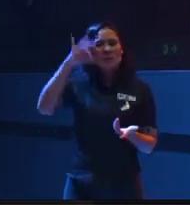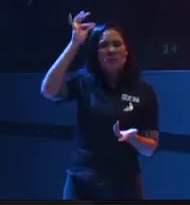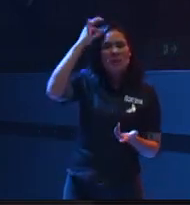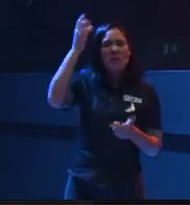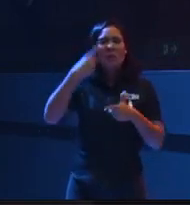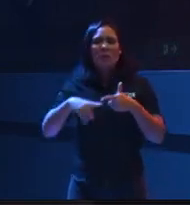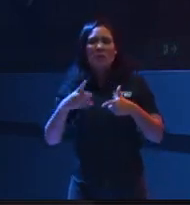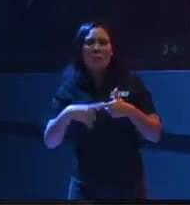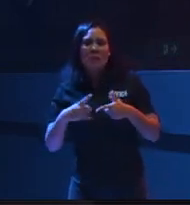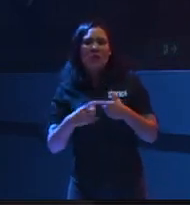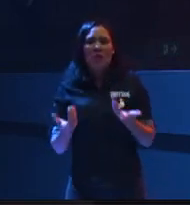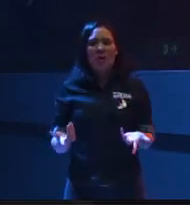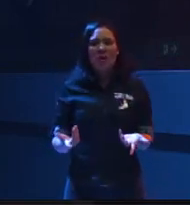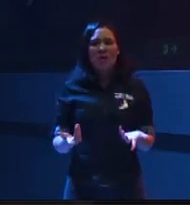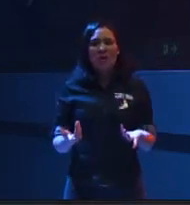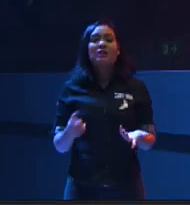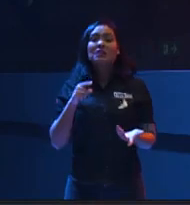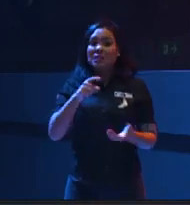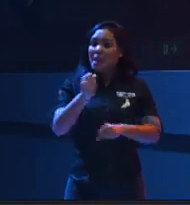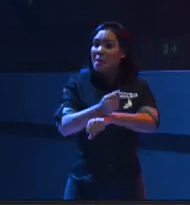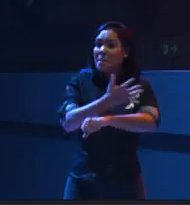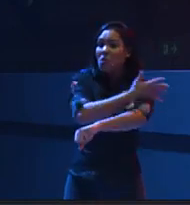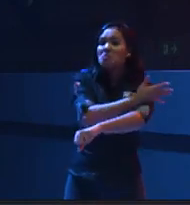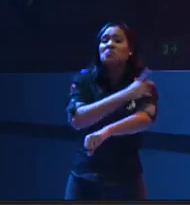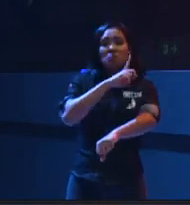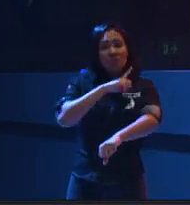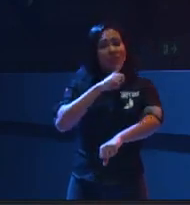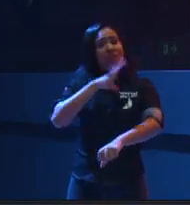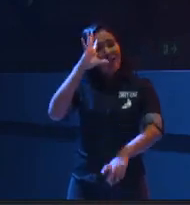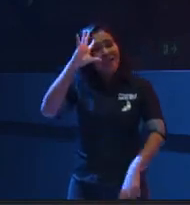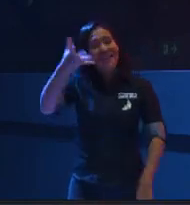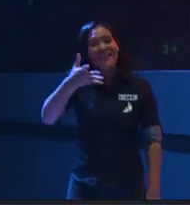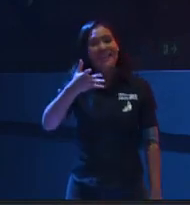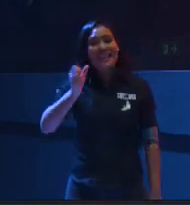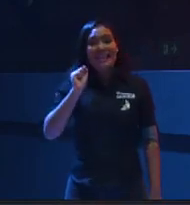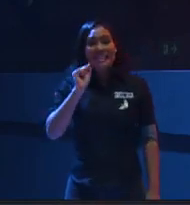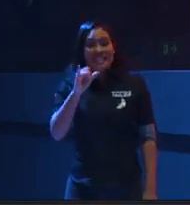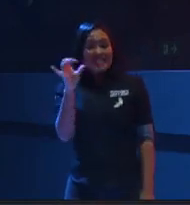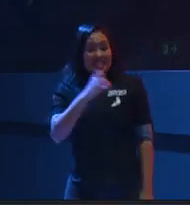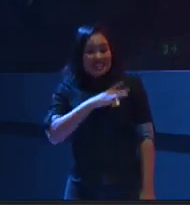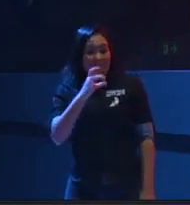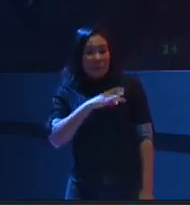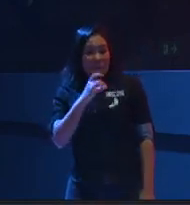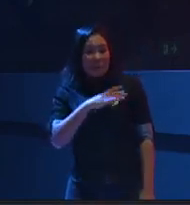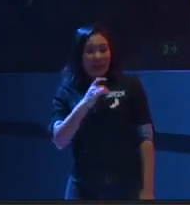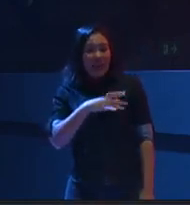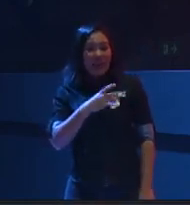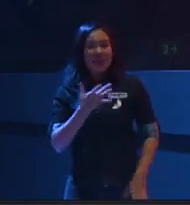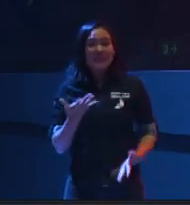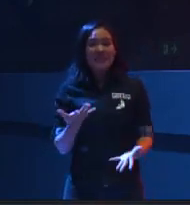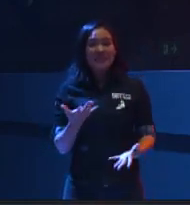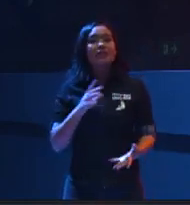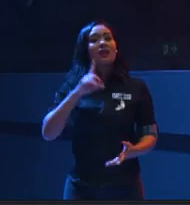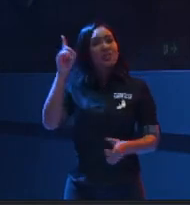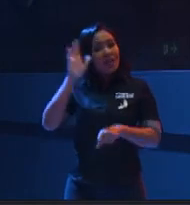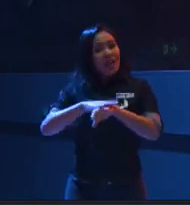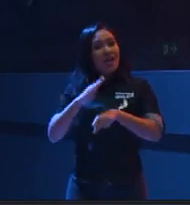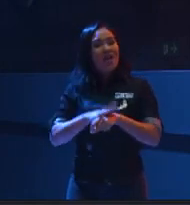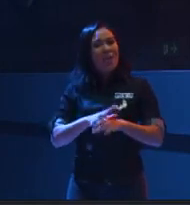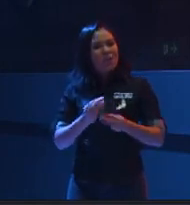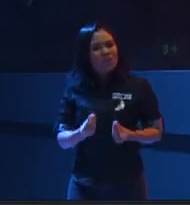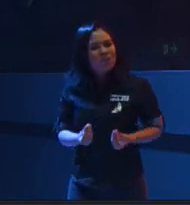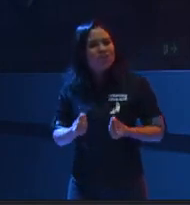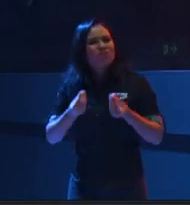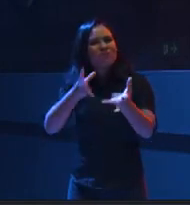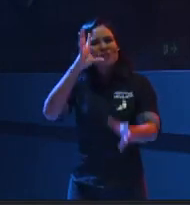para Seu Problema Emocional ele tem uma solução para o medo que ser chegou e se instalou na sua vida